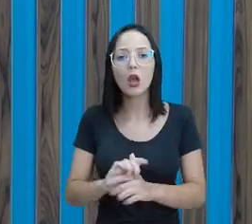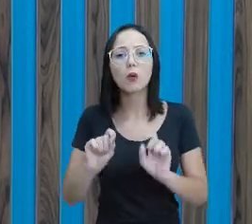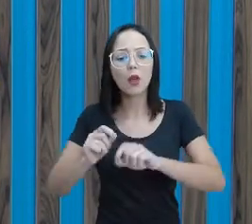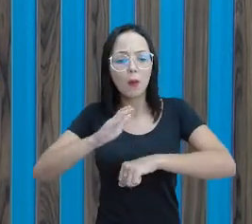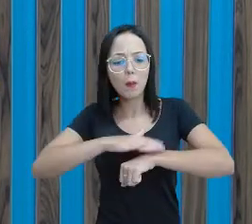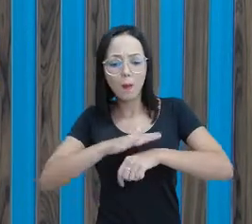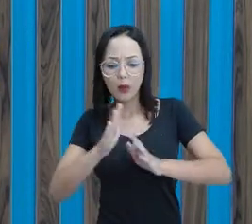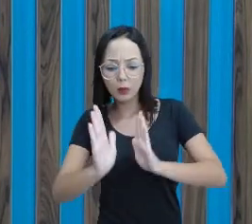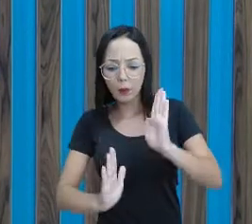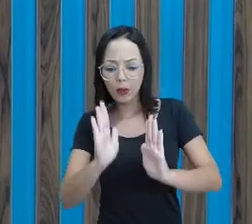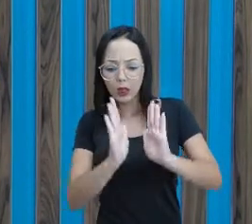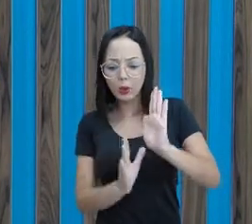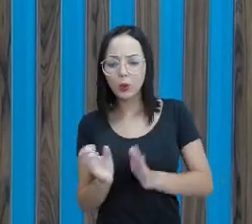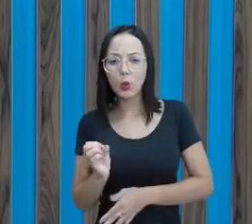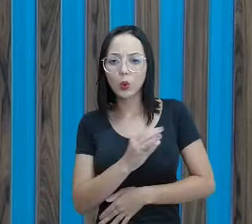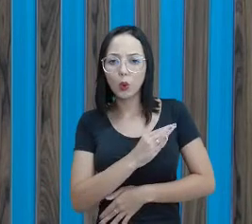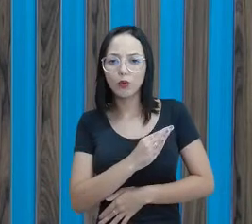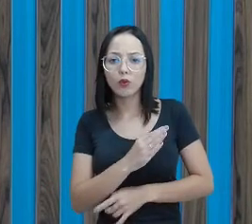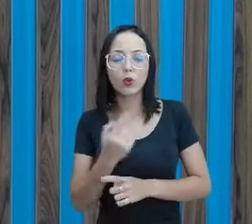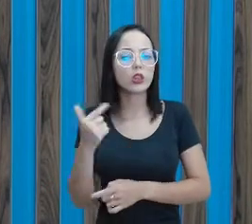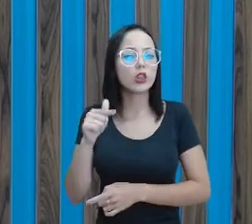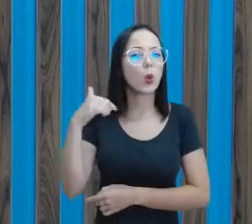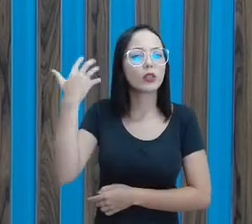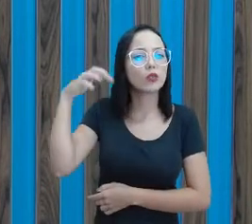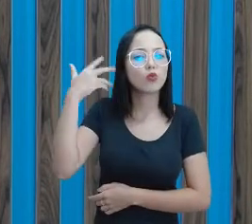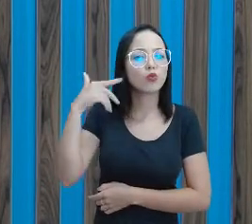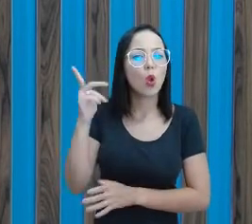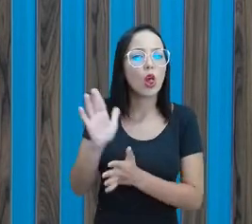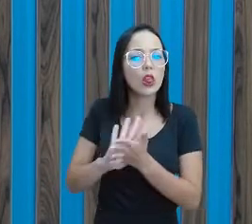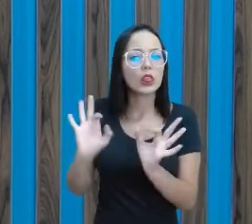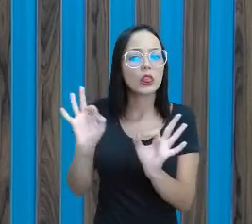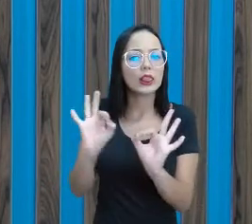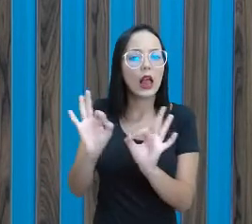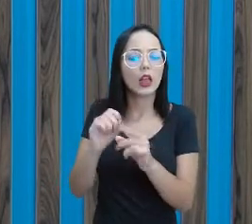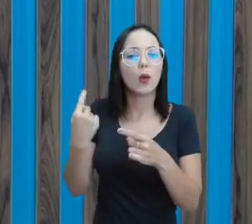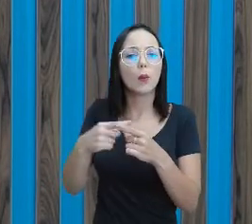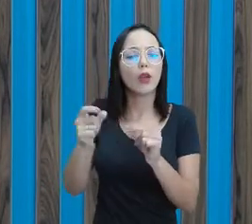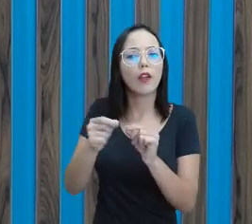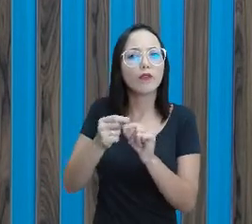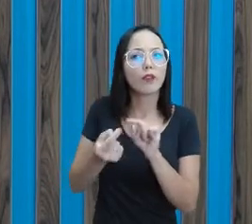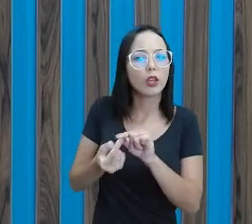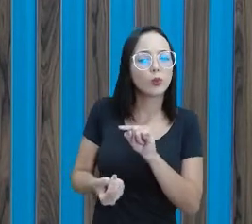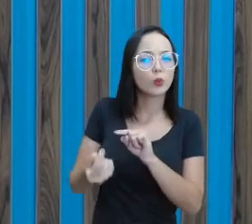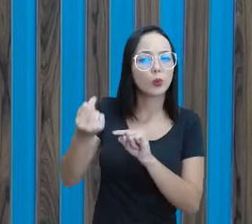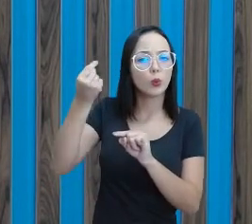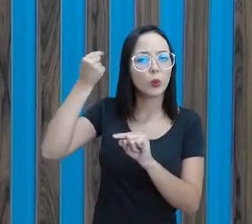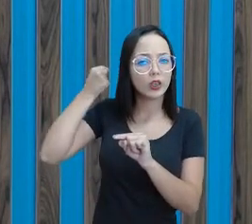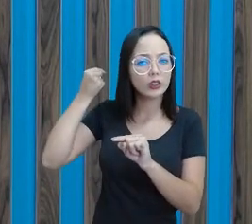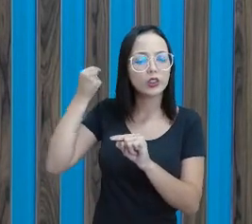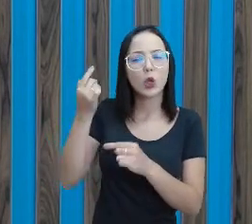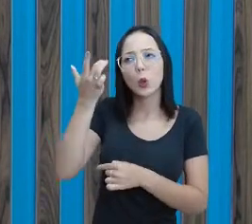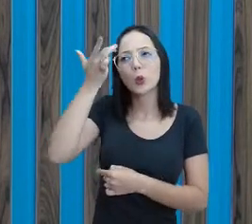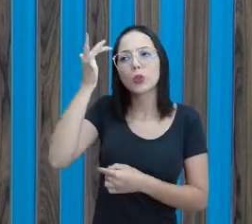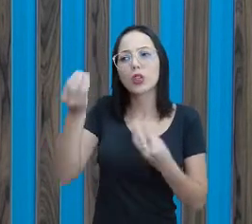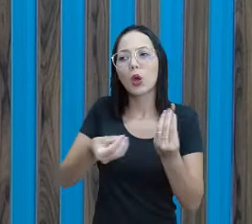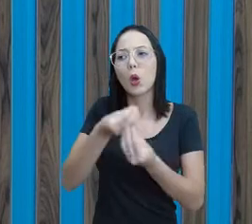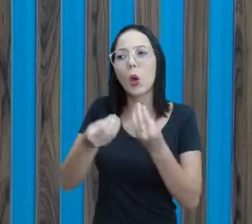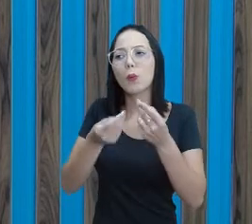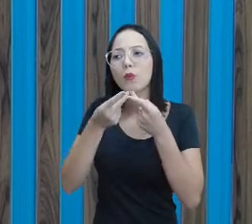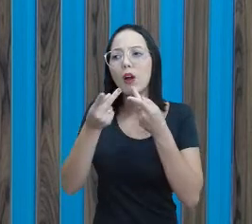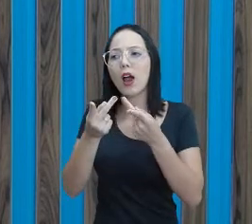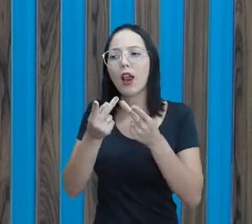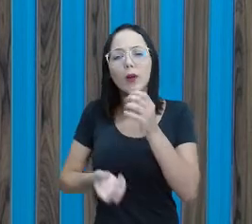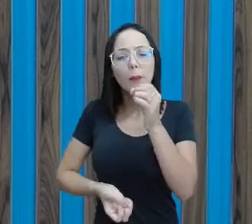modernos. É um vídeo que não tem som, ele não tem som, é um vídeo feito naquela época, eu não sei nem como é que dizer, o pessoal da produção